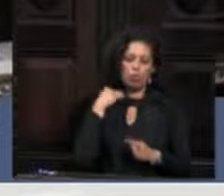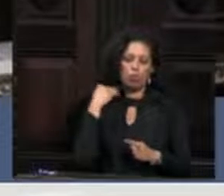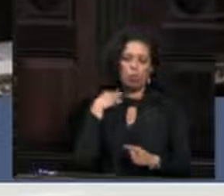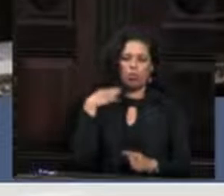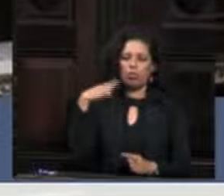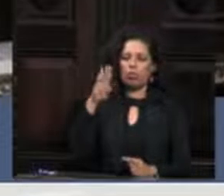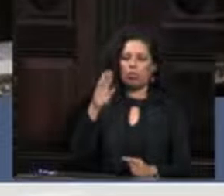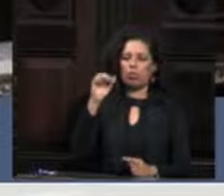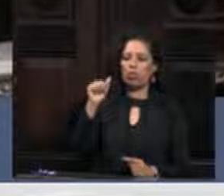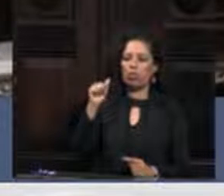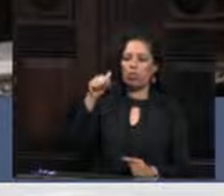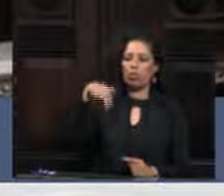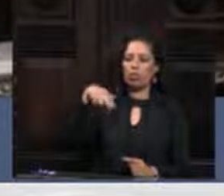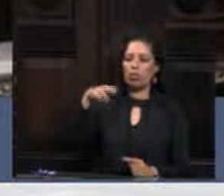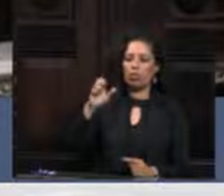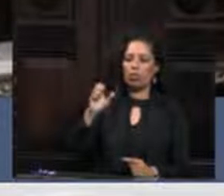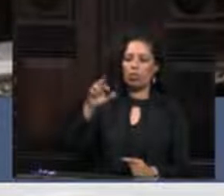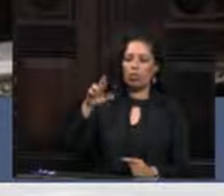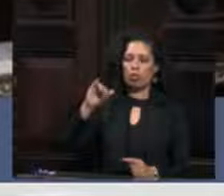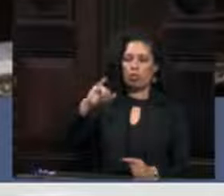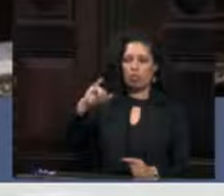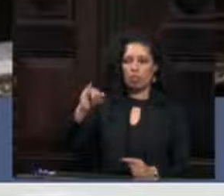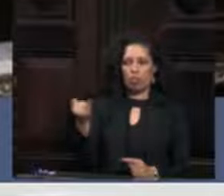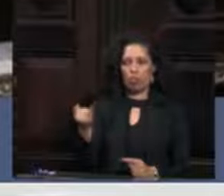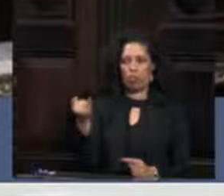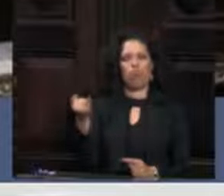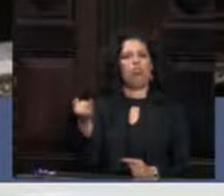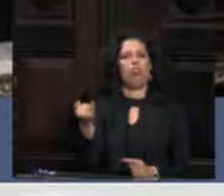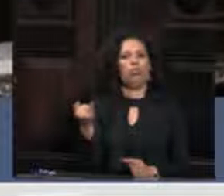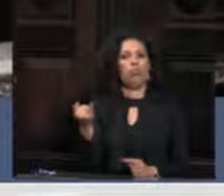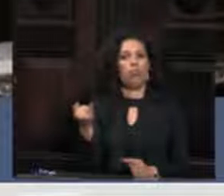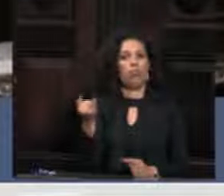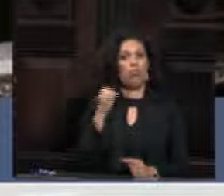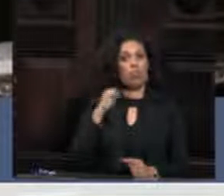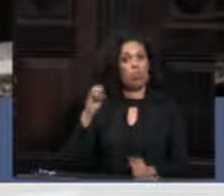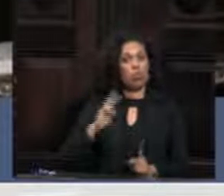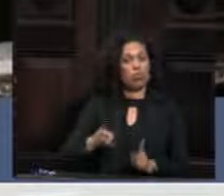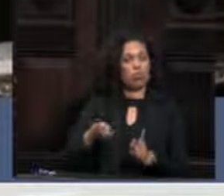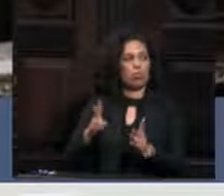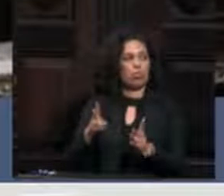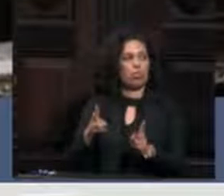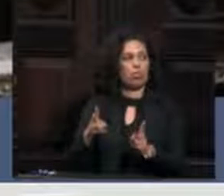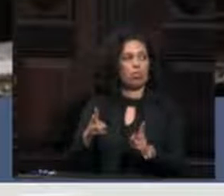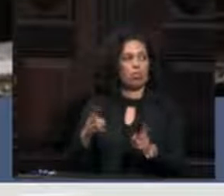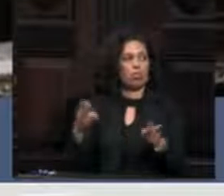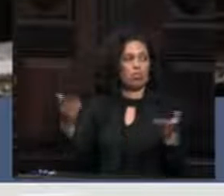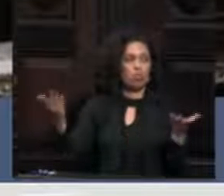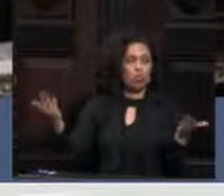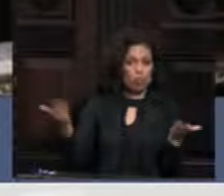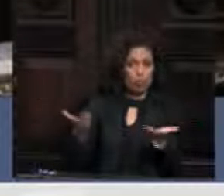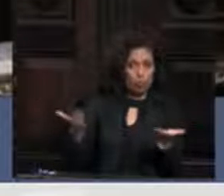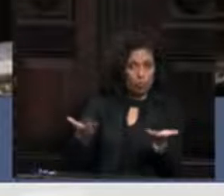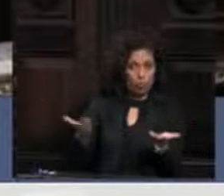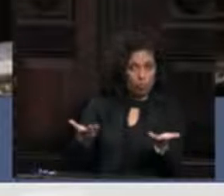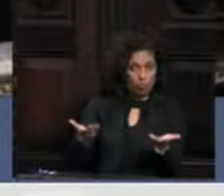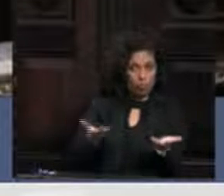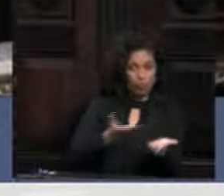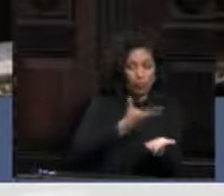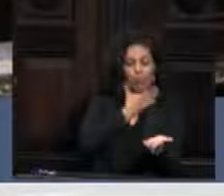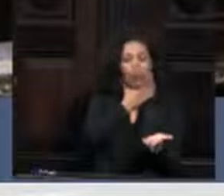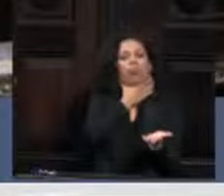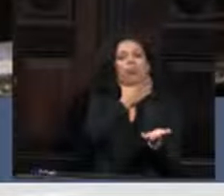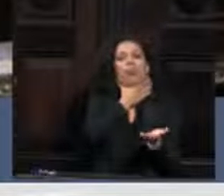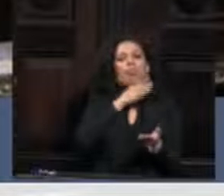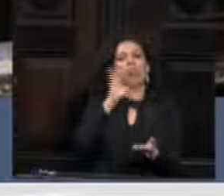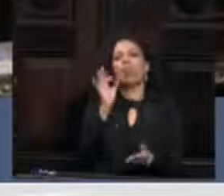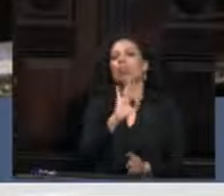Estado tivesse um banco estadual hoje, certamente não estaria na encalacrada financeira em que